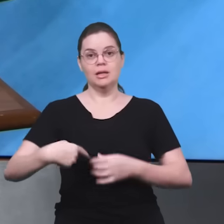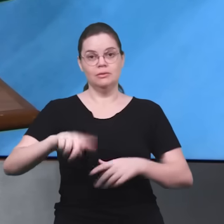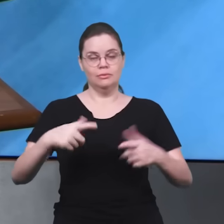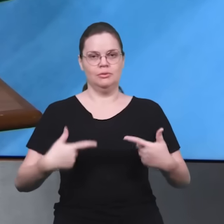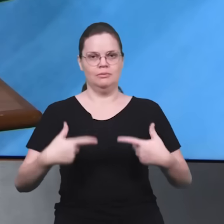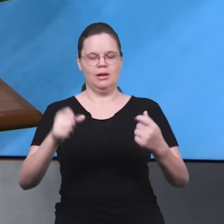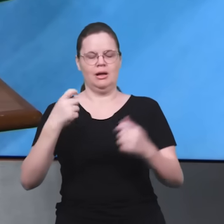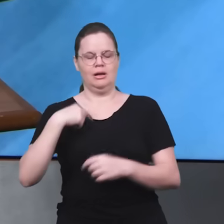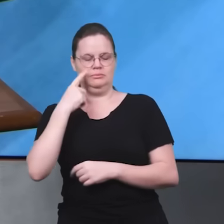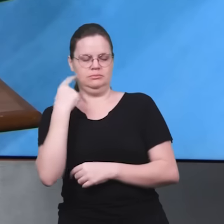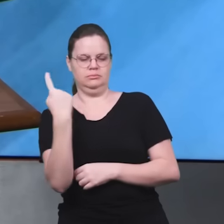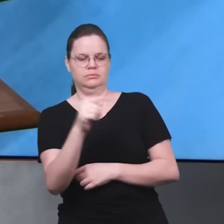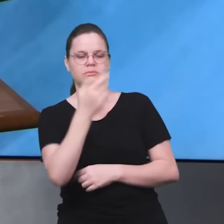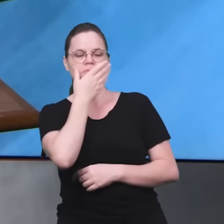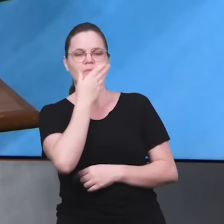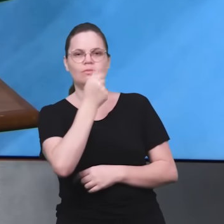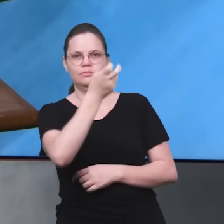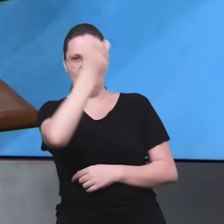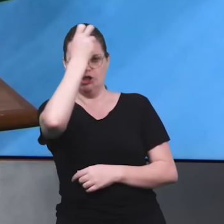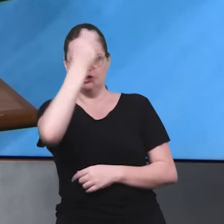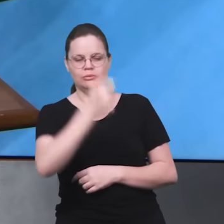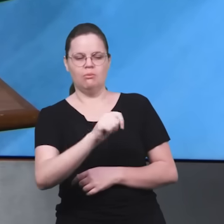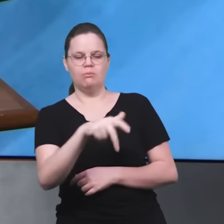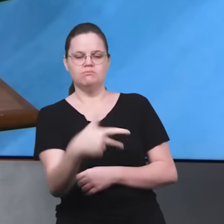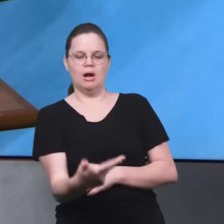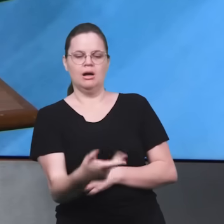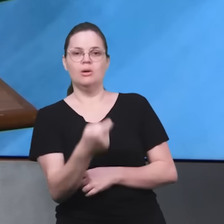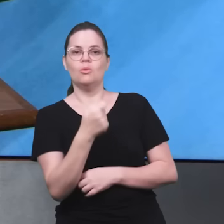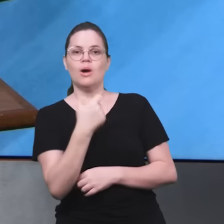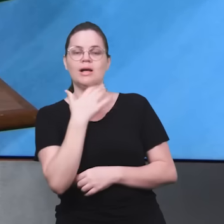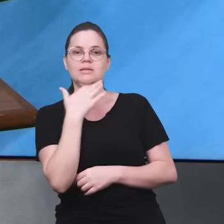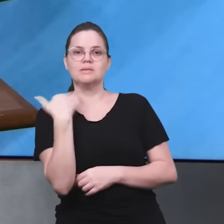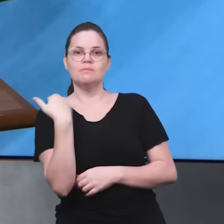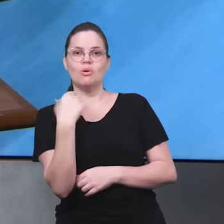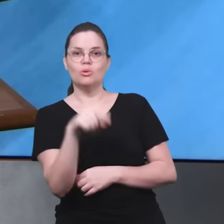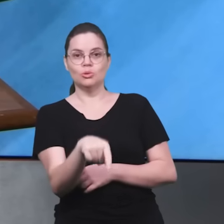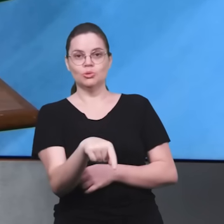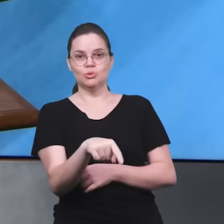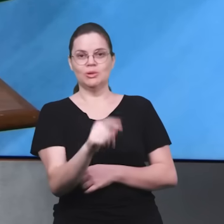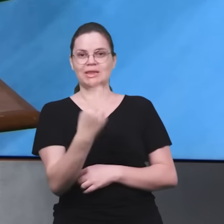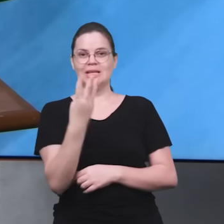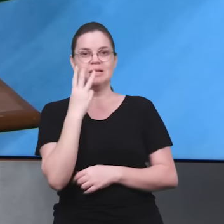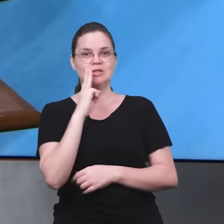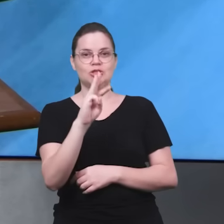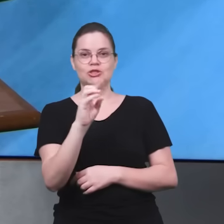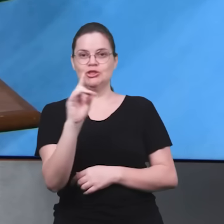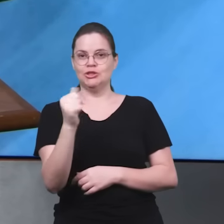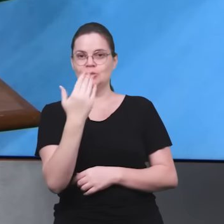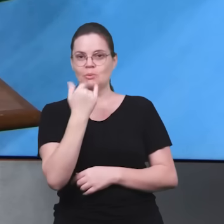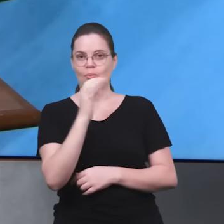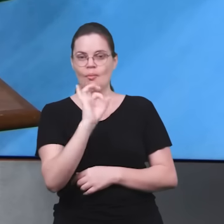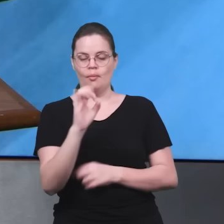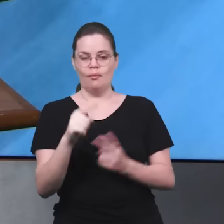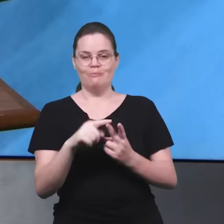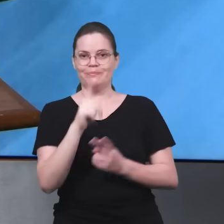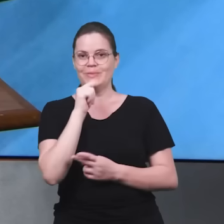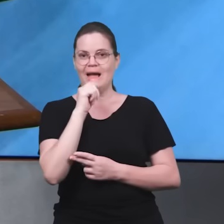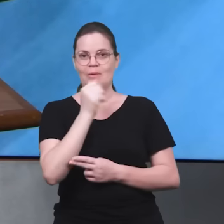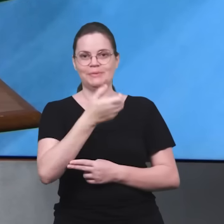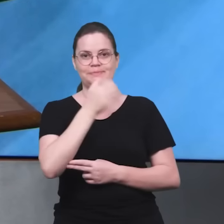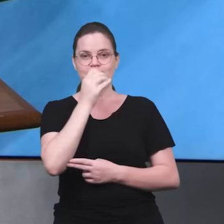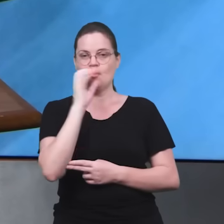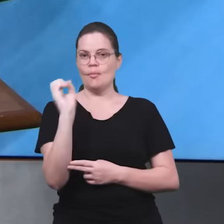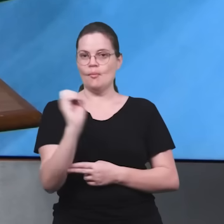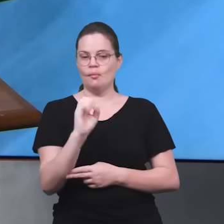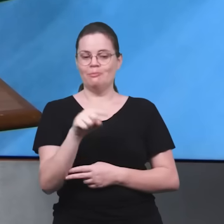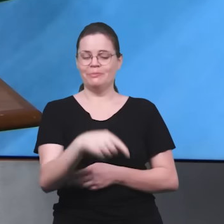egípcio que estava ali quase morto. Há 3 dias sem água, sem comida, estava